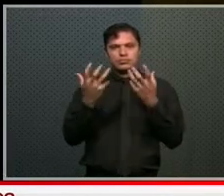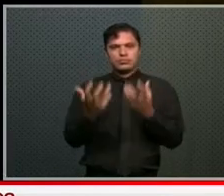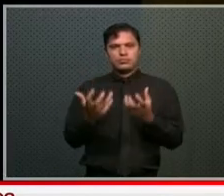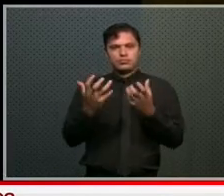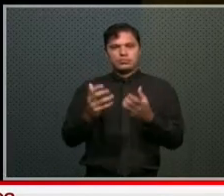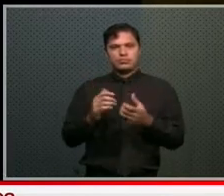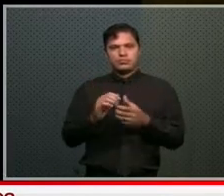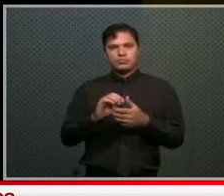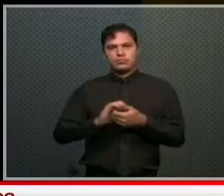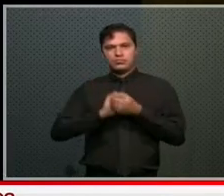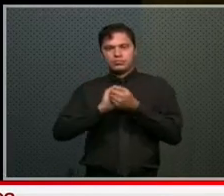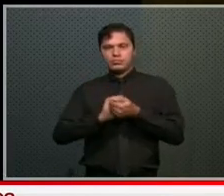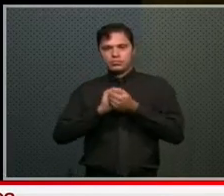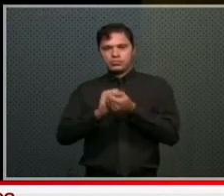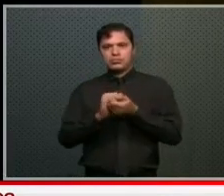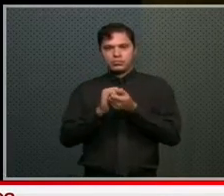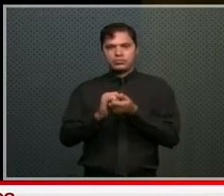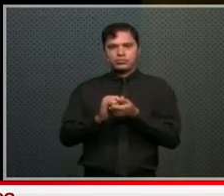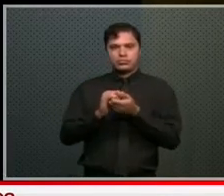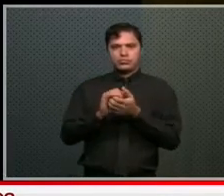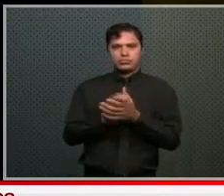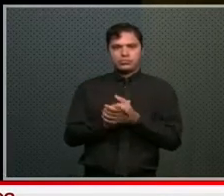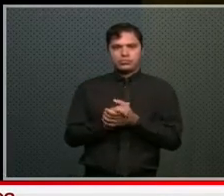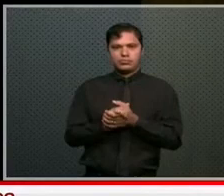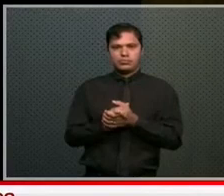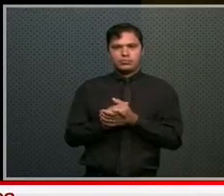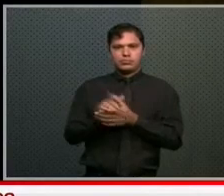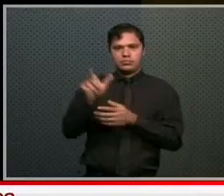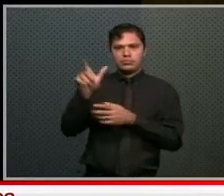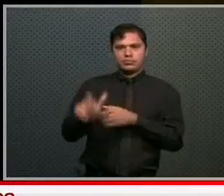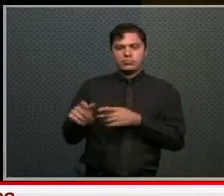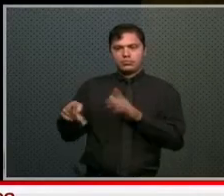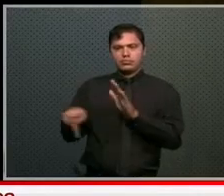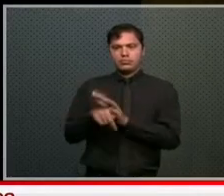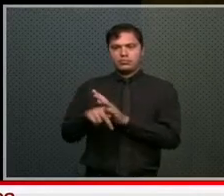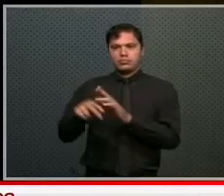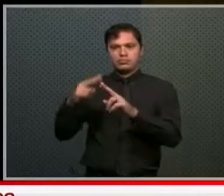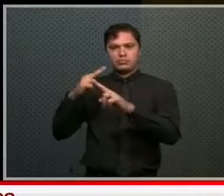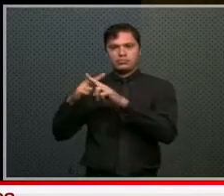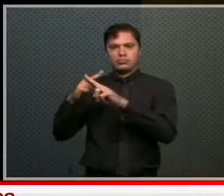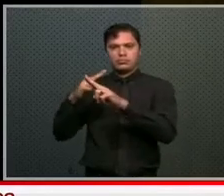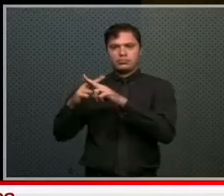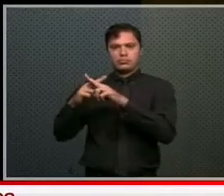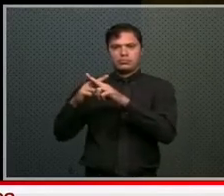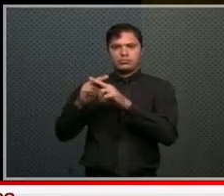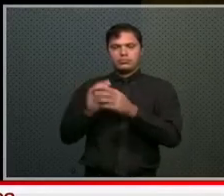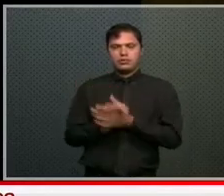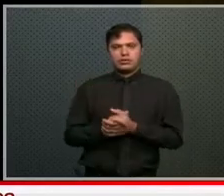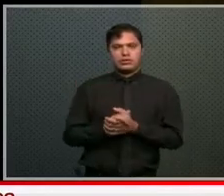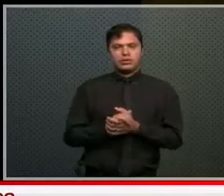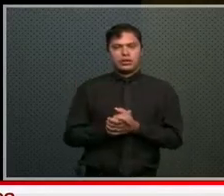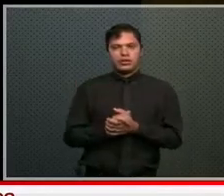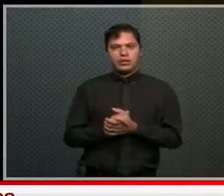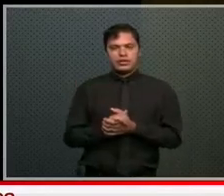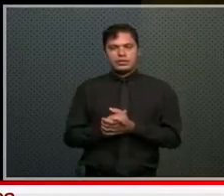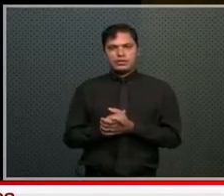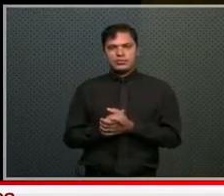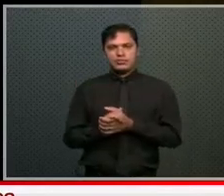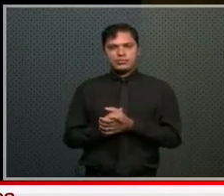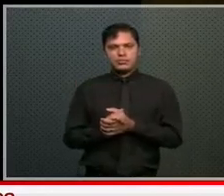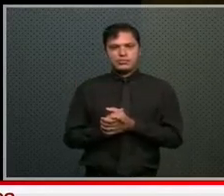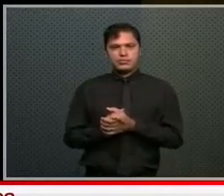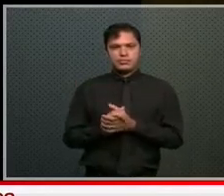alegria o senhor Artemis para Intendente da Caixa Econômica Federal nós temos falado assume que